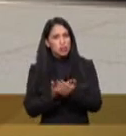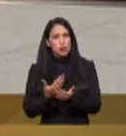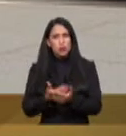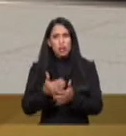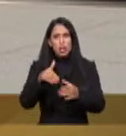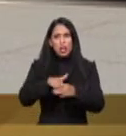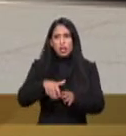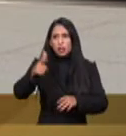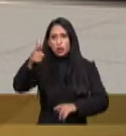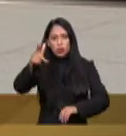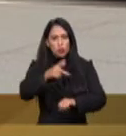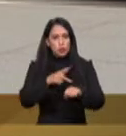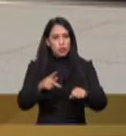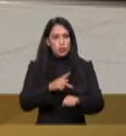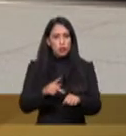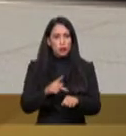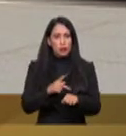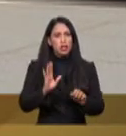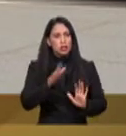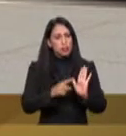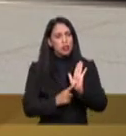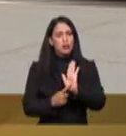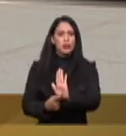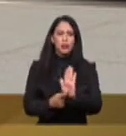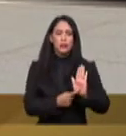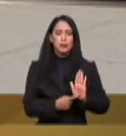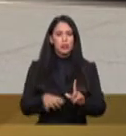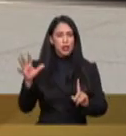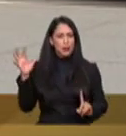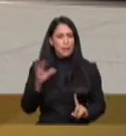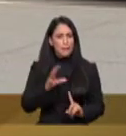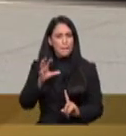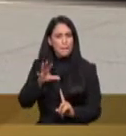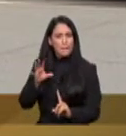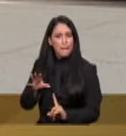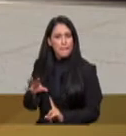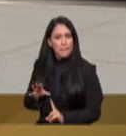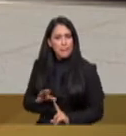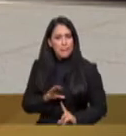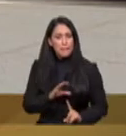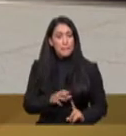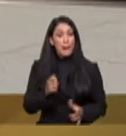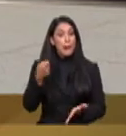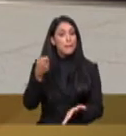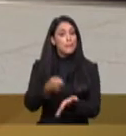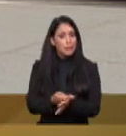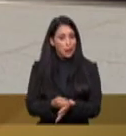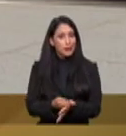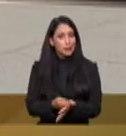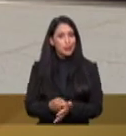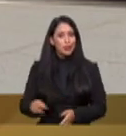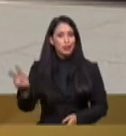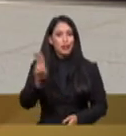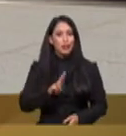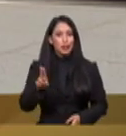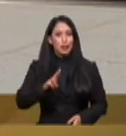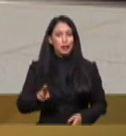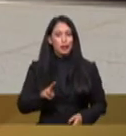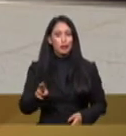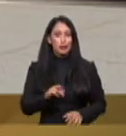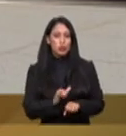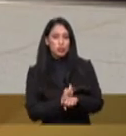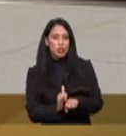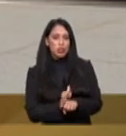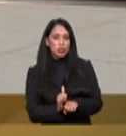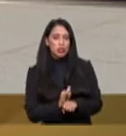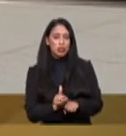outros países. Esses novos atores já demonstraram seu poder de influência exercido mediante pagamento e uso de mecanismos operacionais